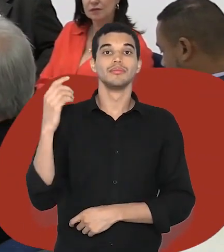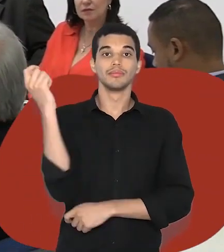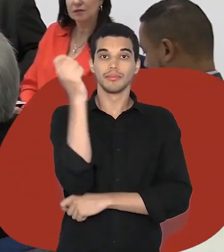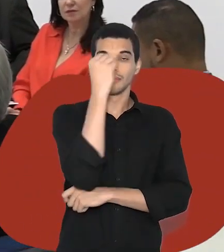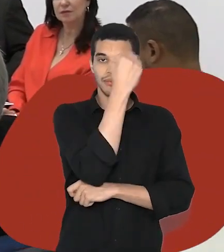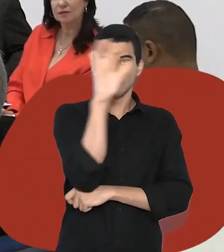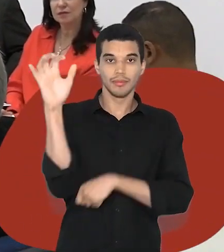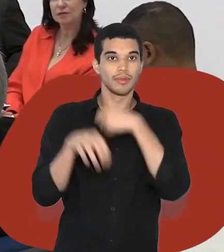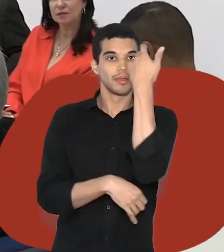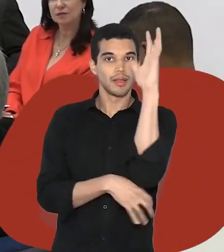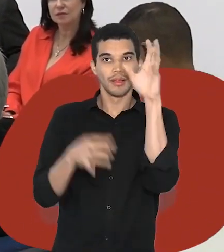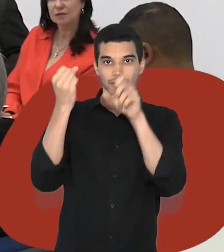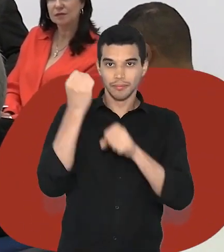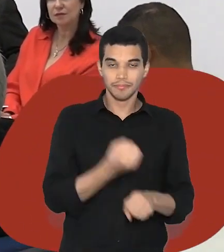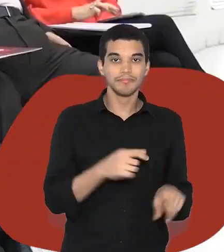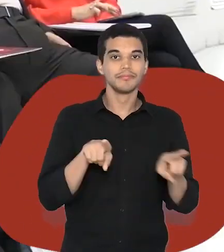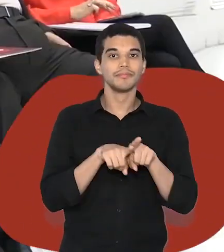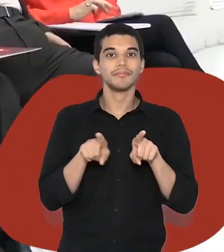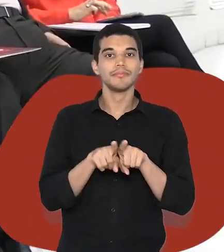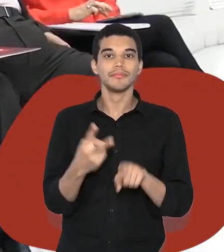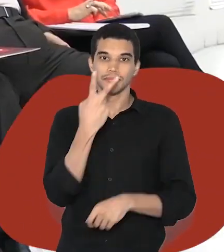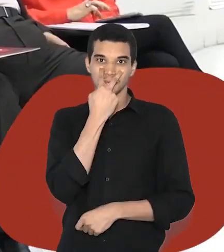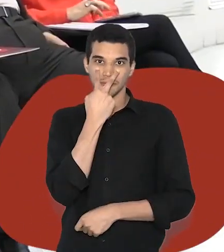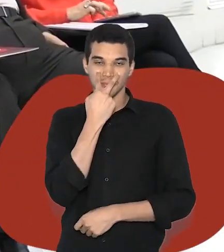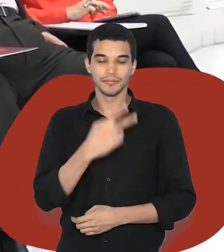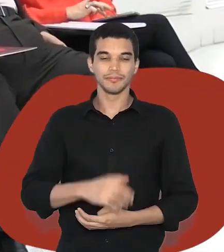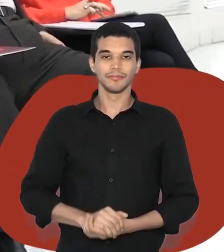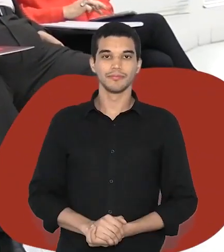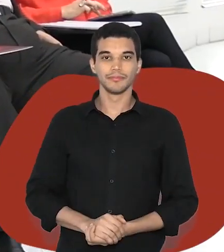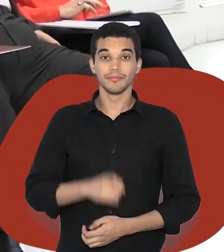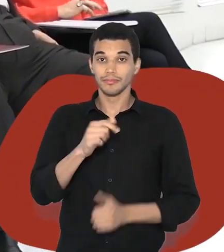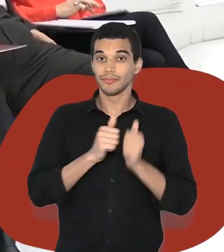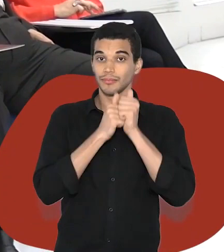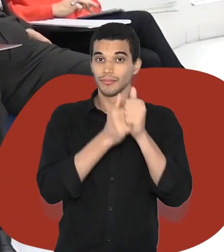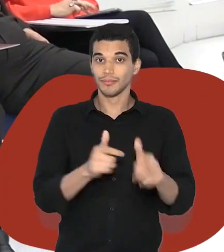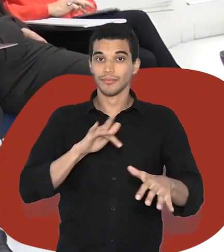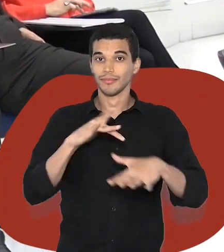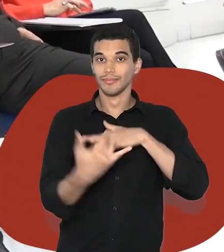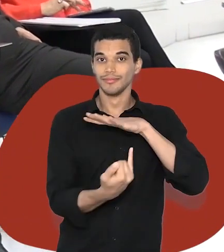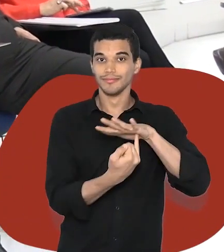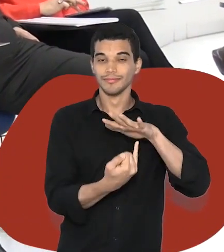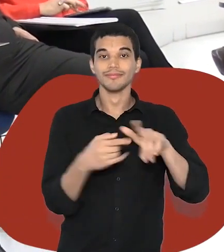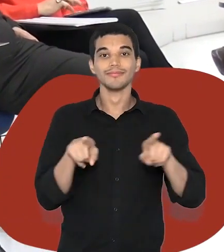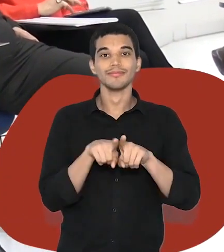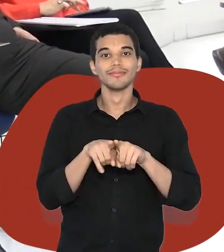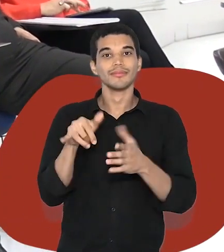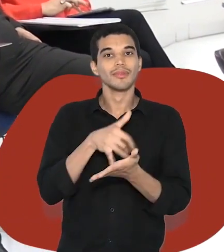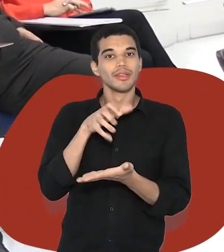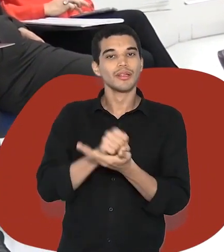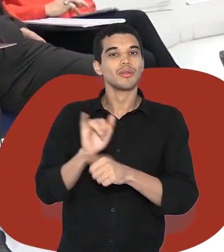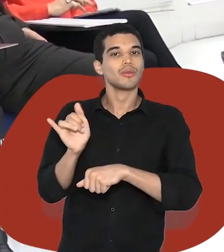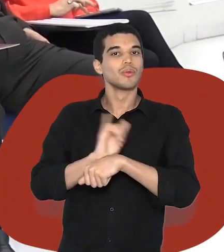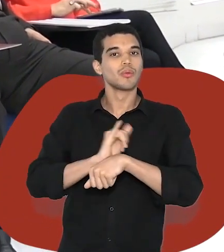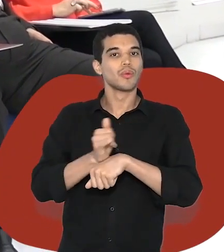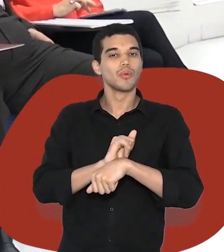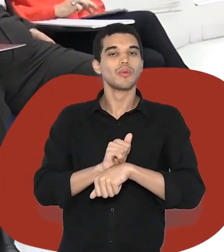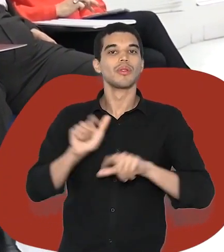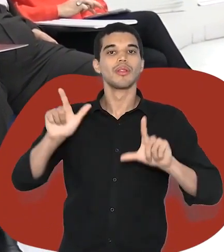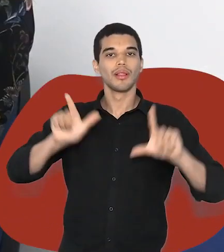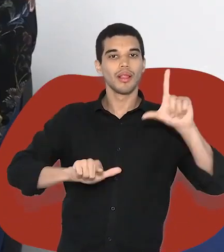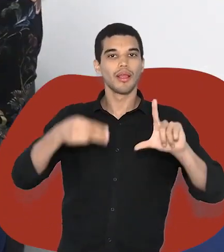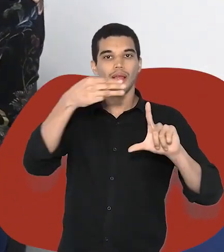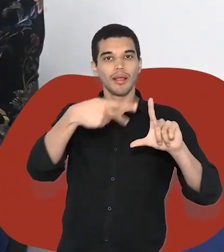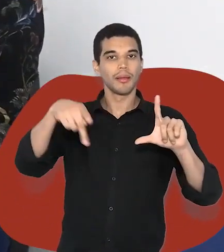Mata e Vitória de Santo Antão. Siga a instituição nas redes sociais e se inscreva no canal